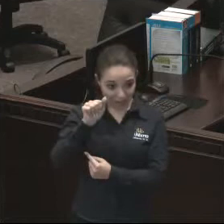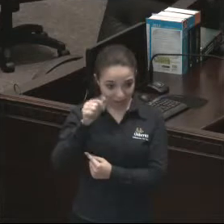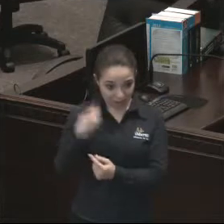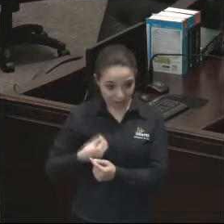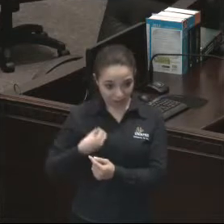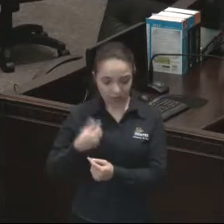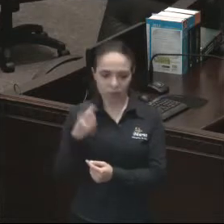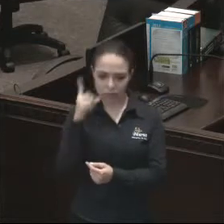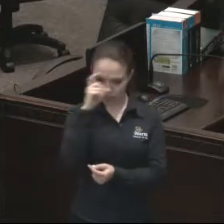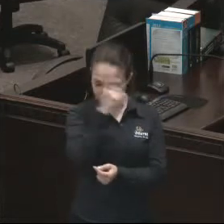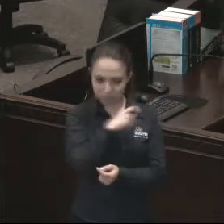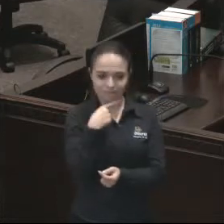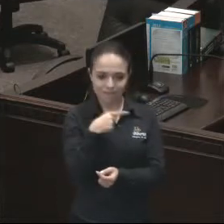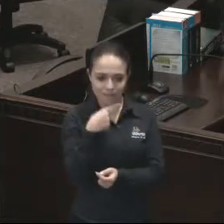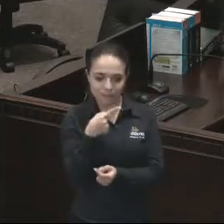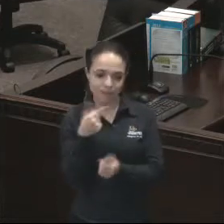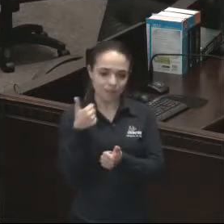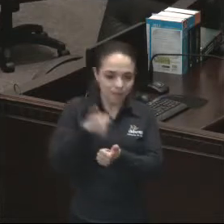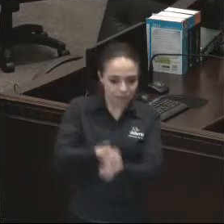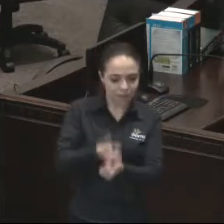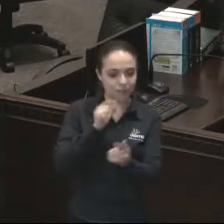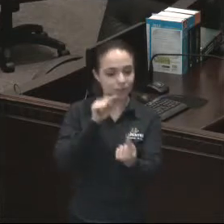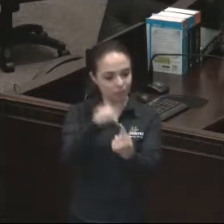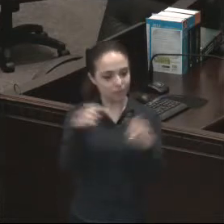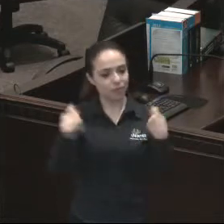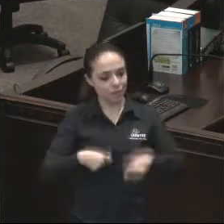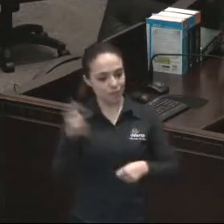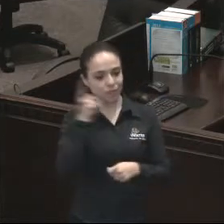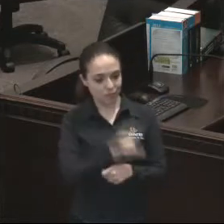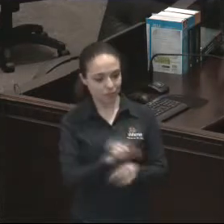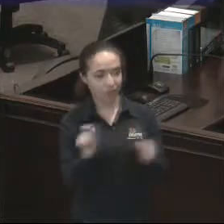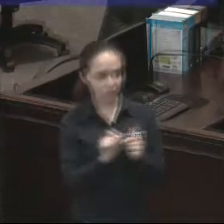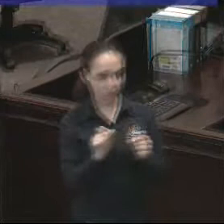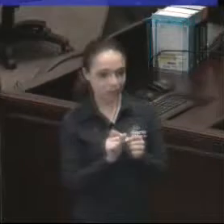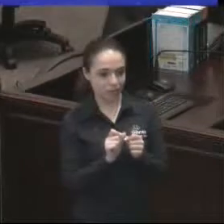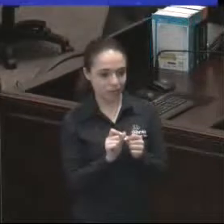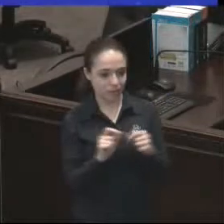difíceis de alcançar, mas é isso que a gente precisa fazer se a gente quiser